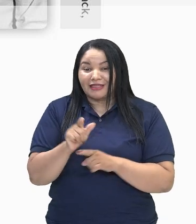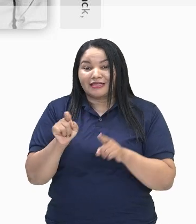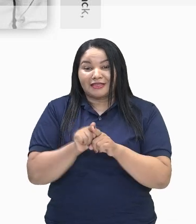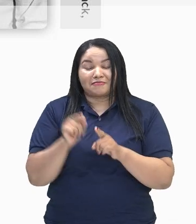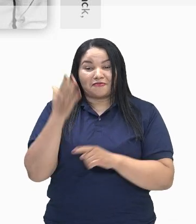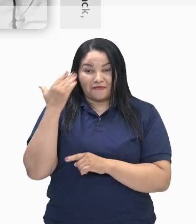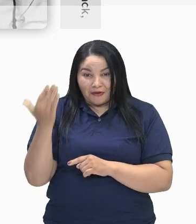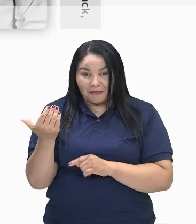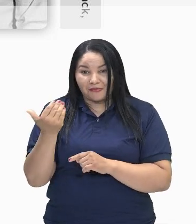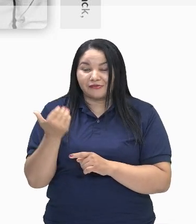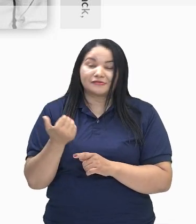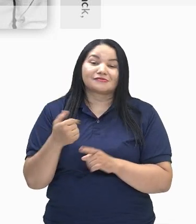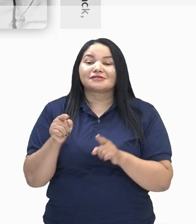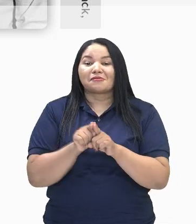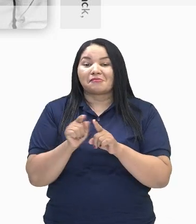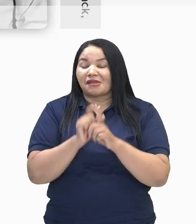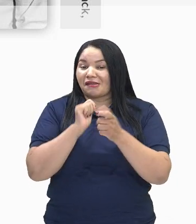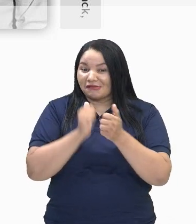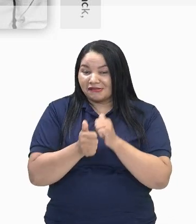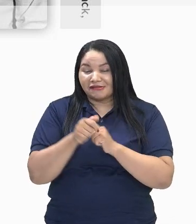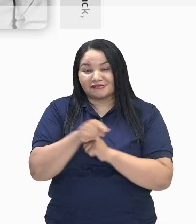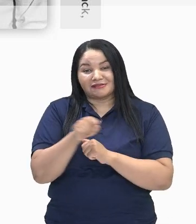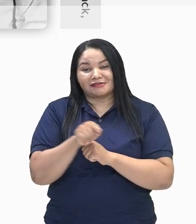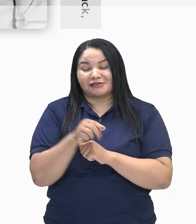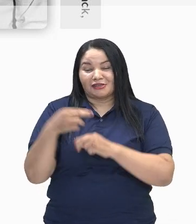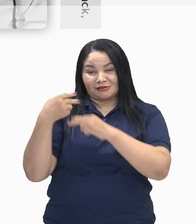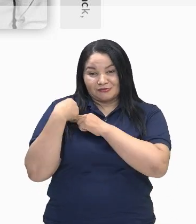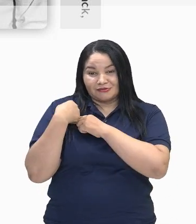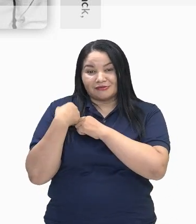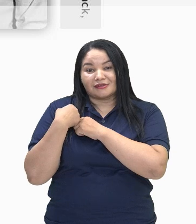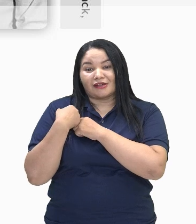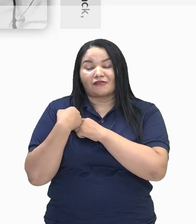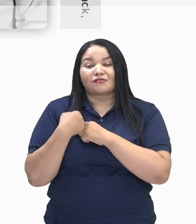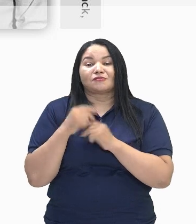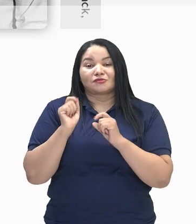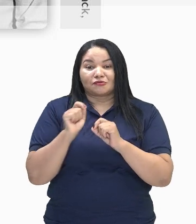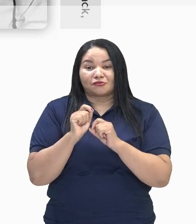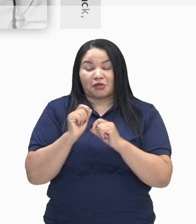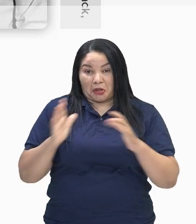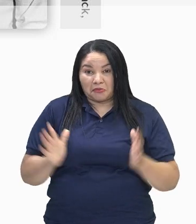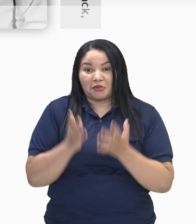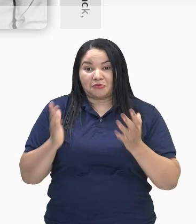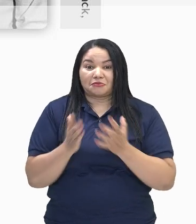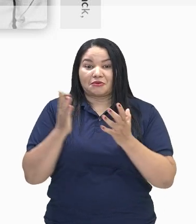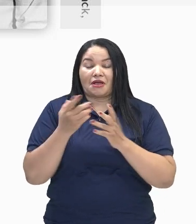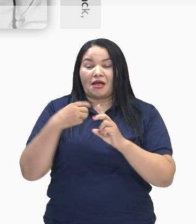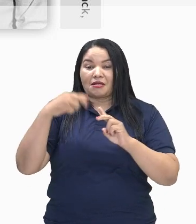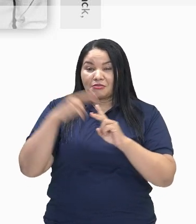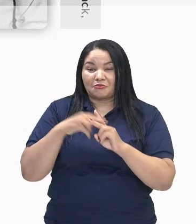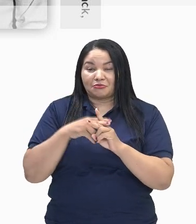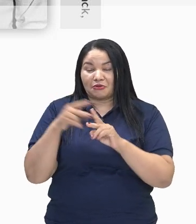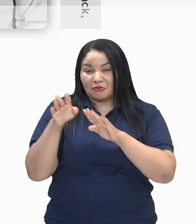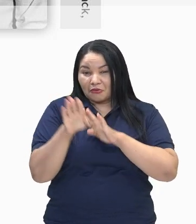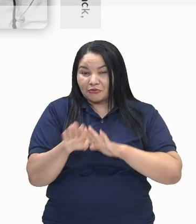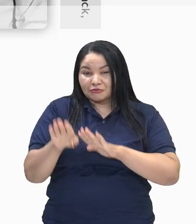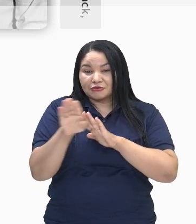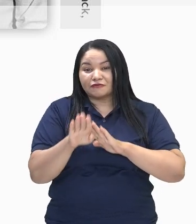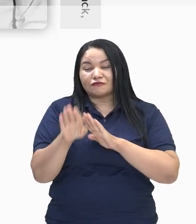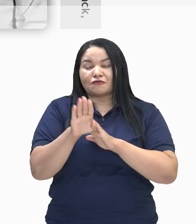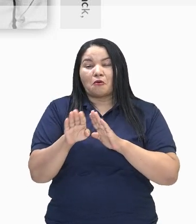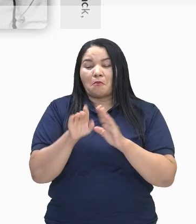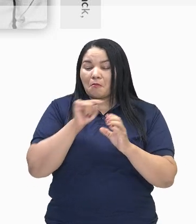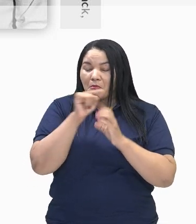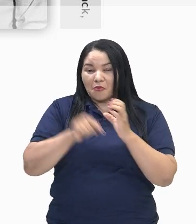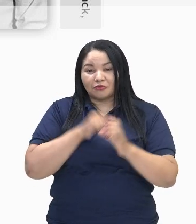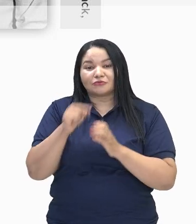também, eles são responsáveis aí por alavancar, né, o Kung Fu em todo o mundo, tá? Falando um pouco do Bruce